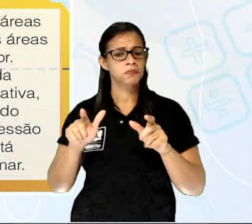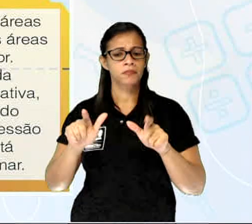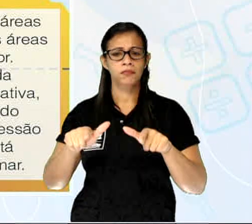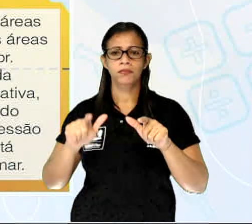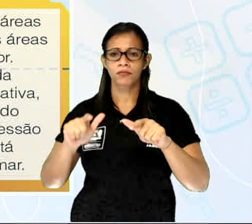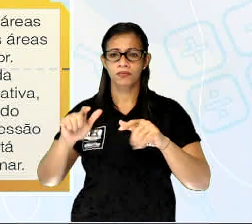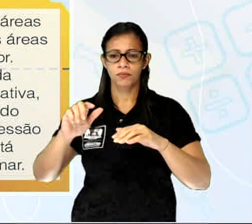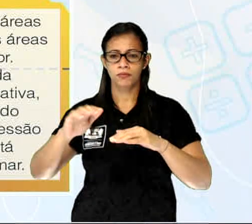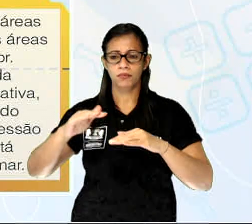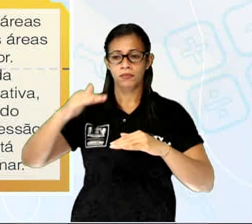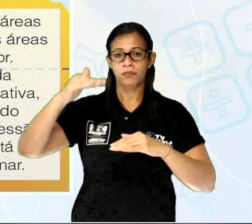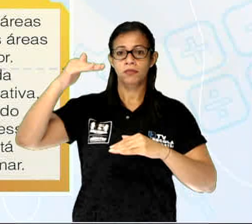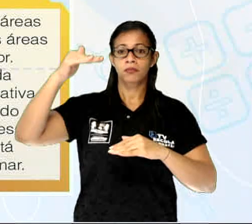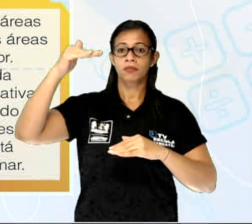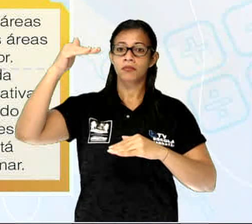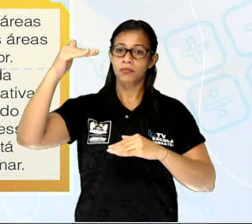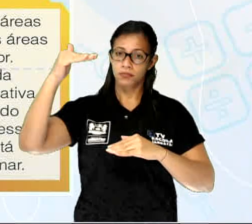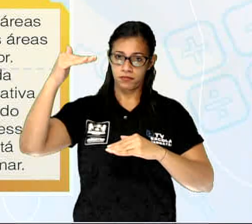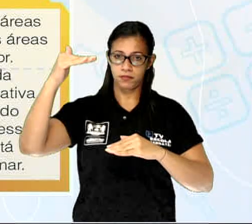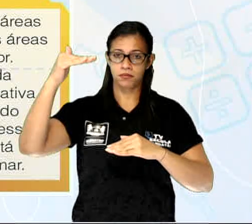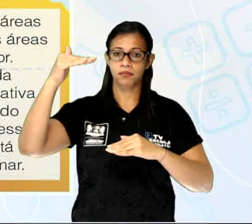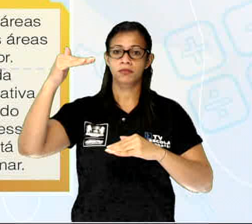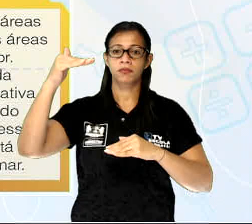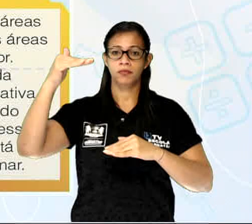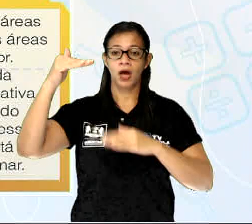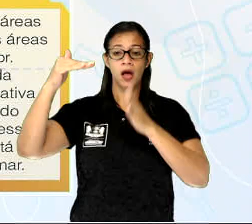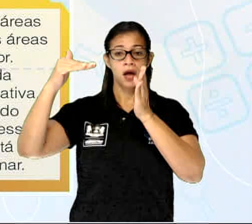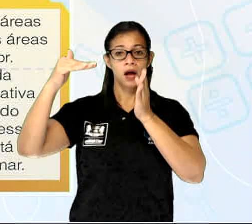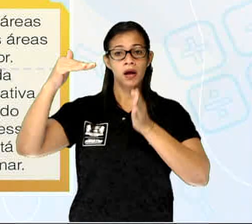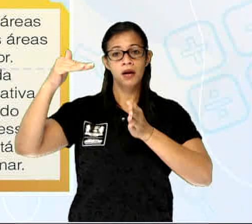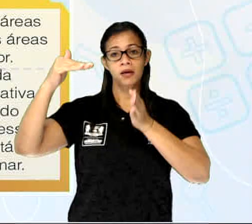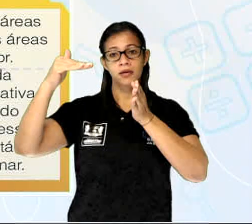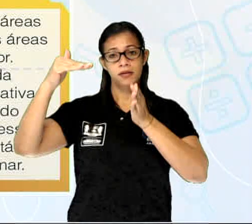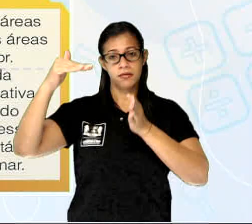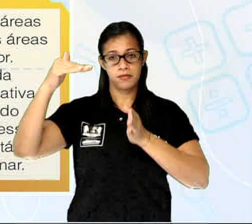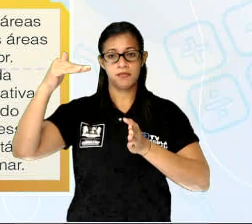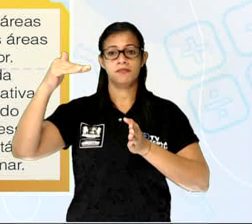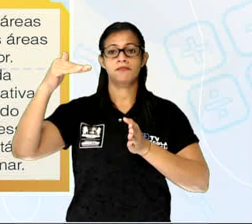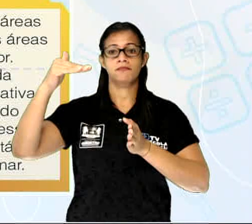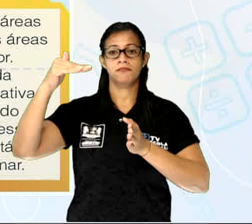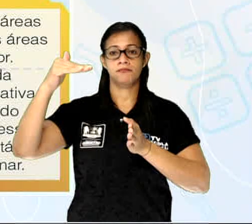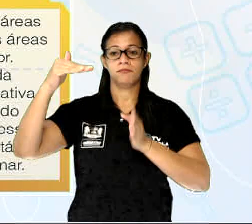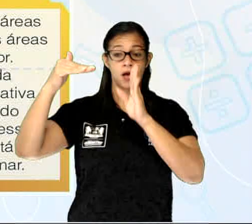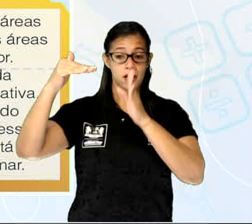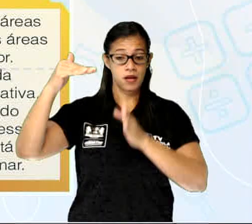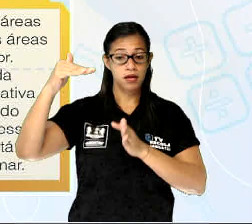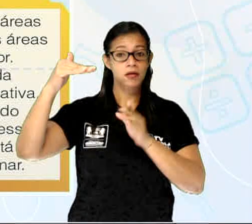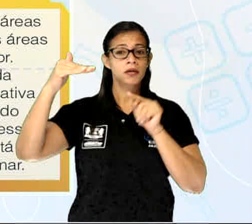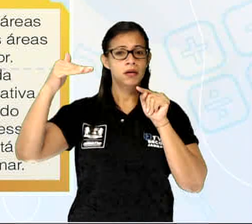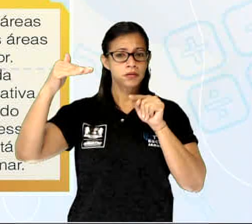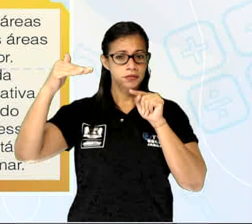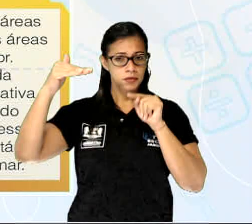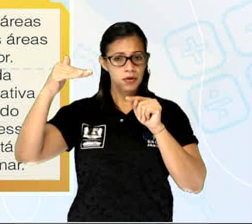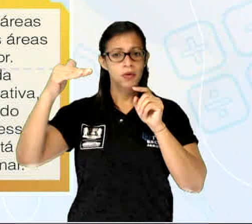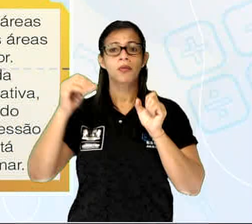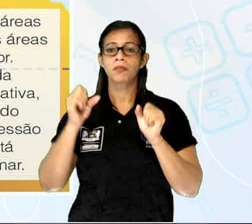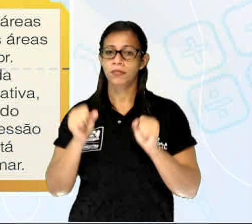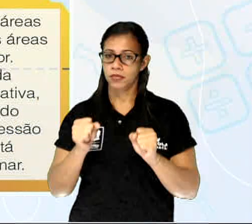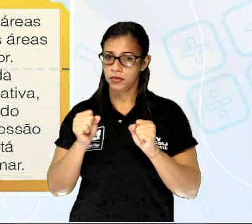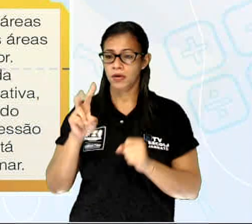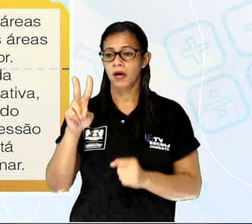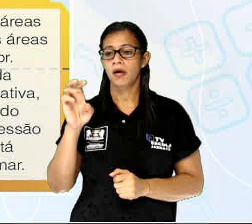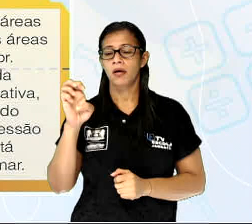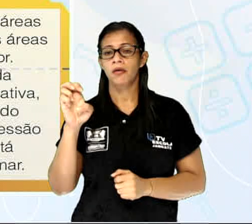a lateral dela vai ser considerada ou uma vertente ou uma escarpa